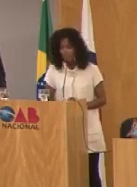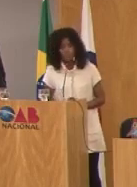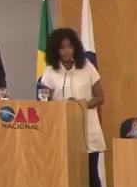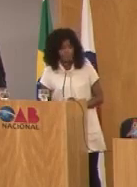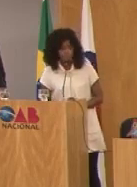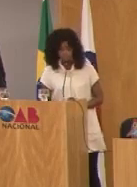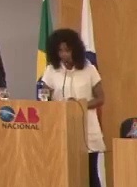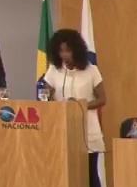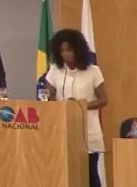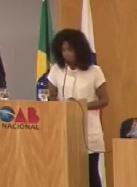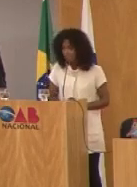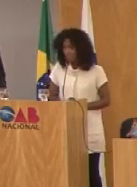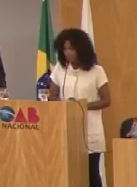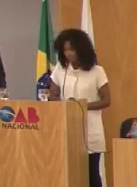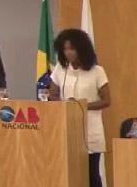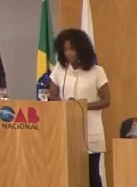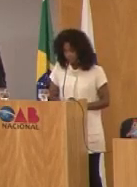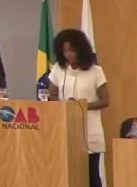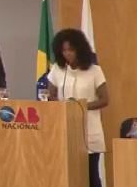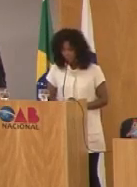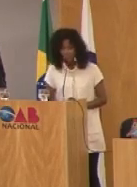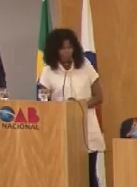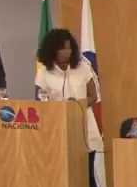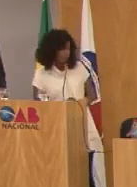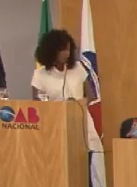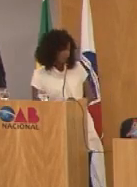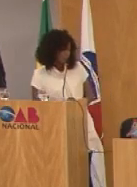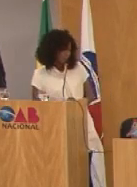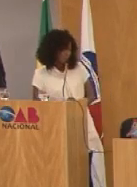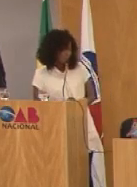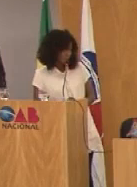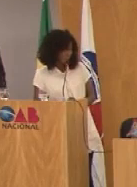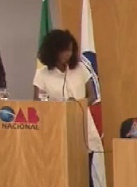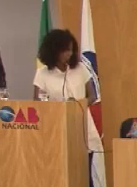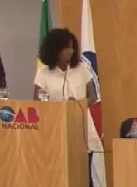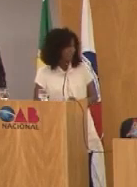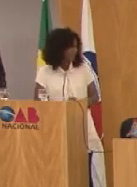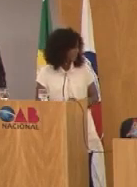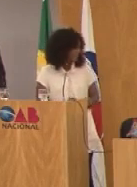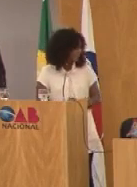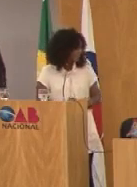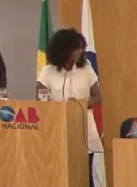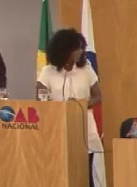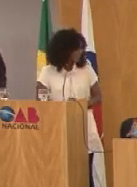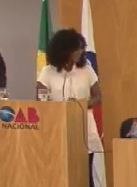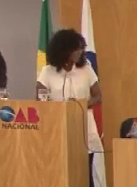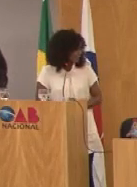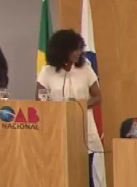luta das tradições religiosas de matriz africana. Por favor, Makota Celinha.